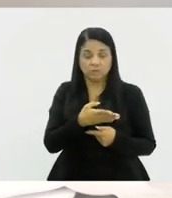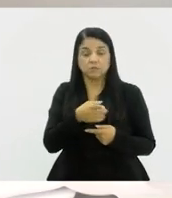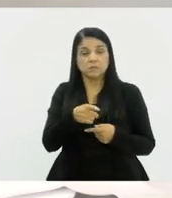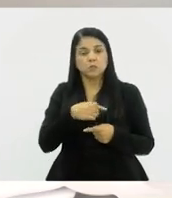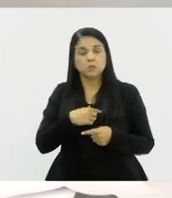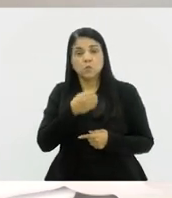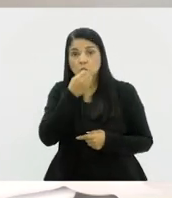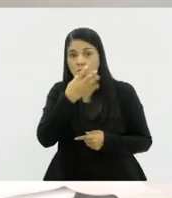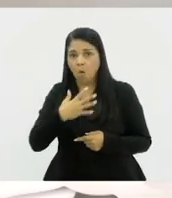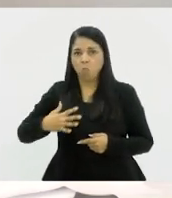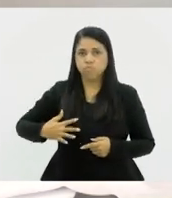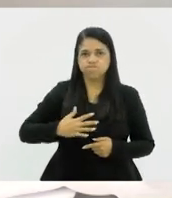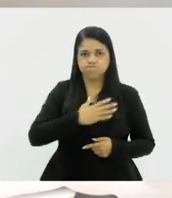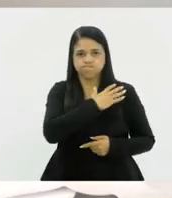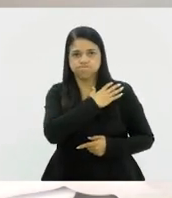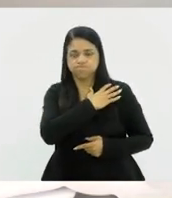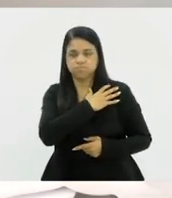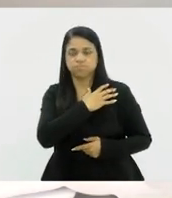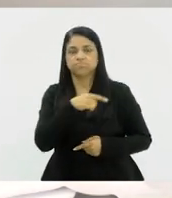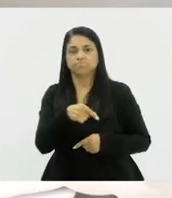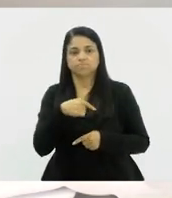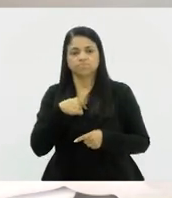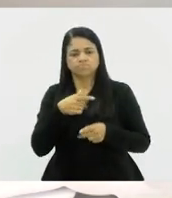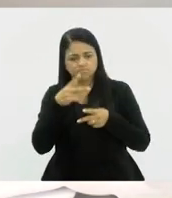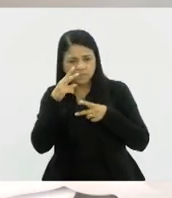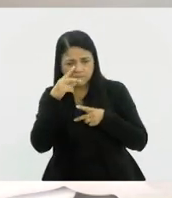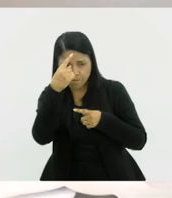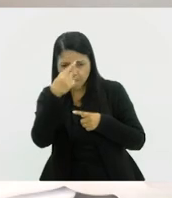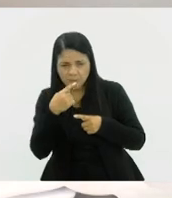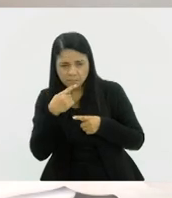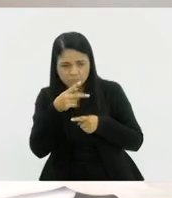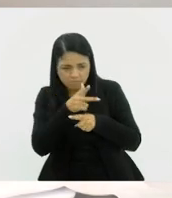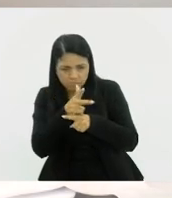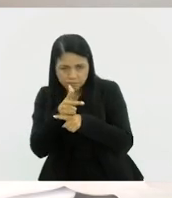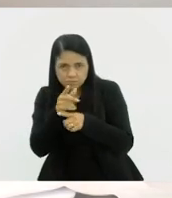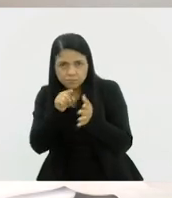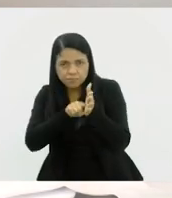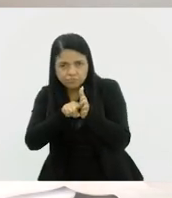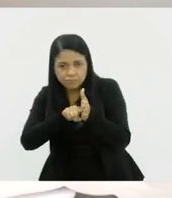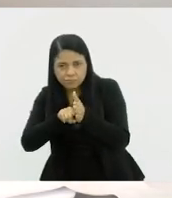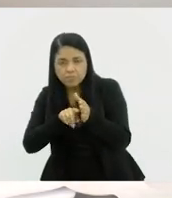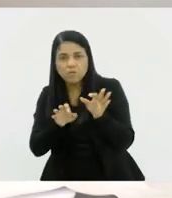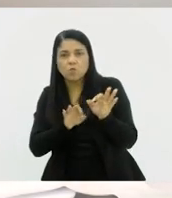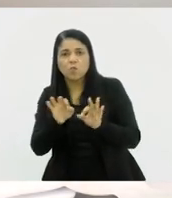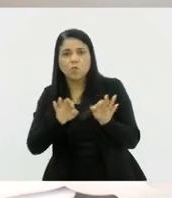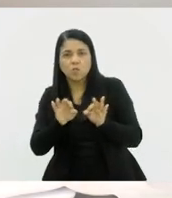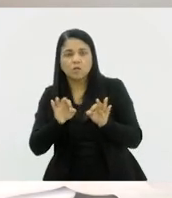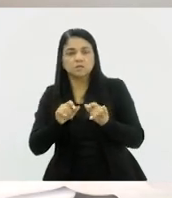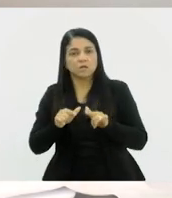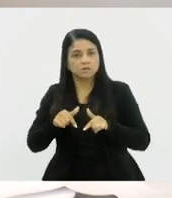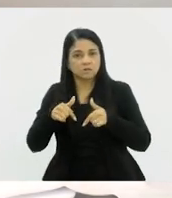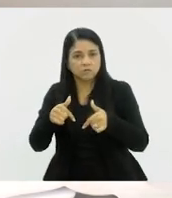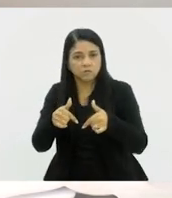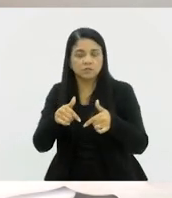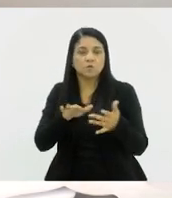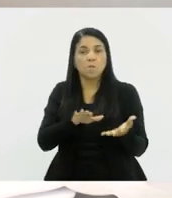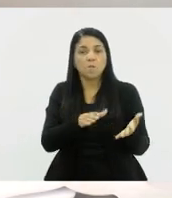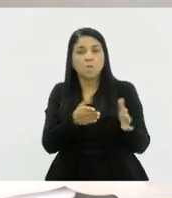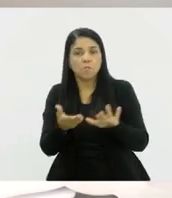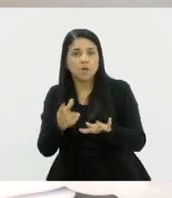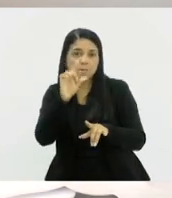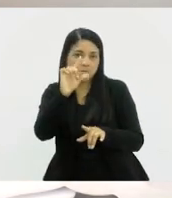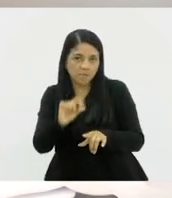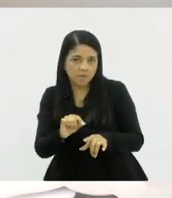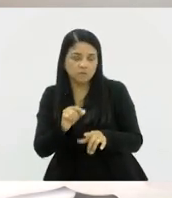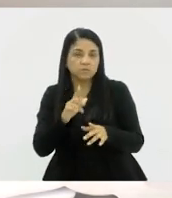imagens podia programar melhor as operações de tal forma a morrer menos matar menos a mais